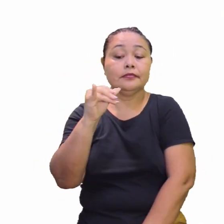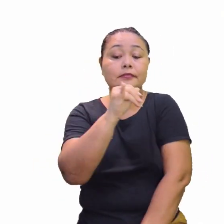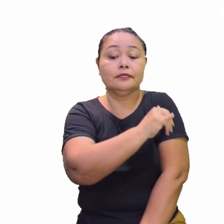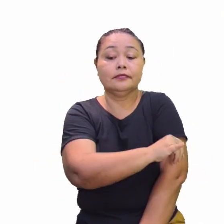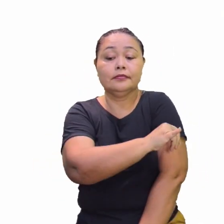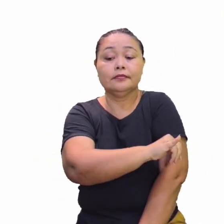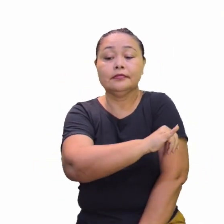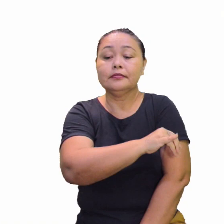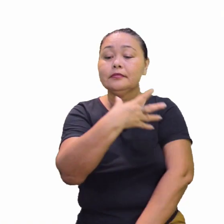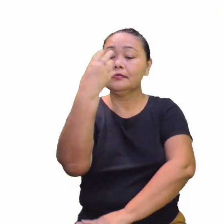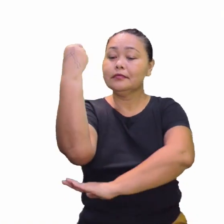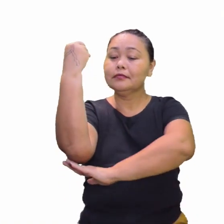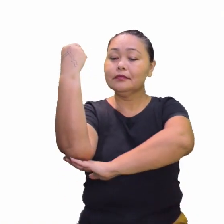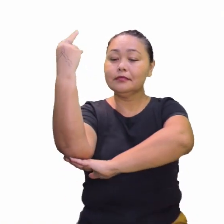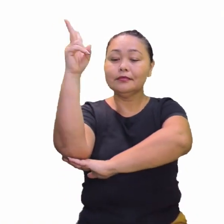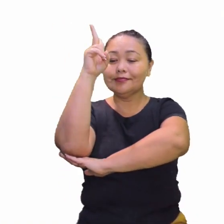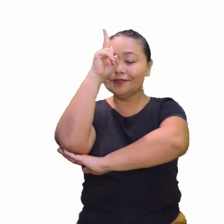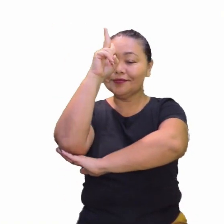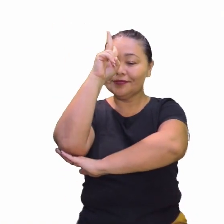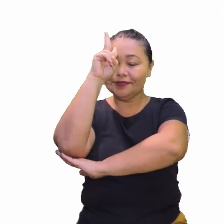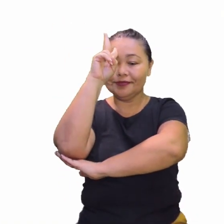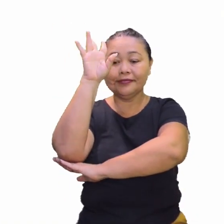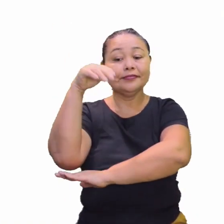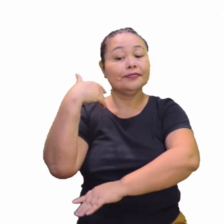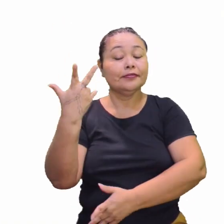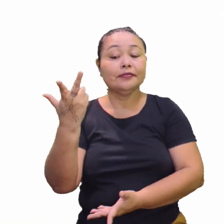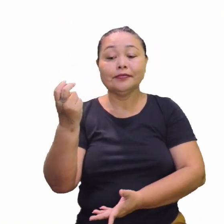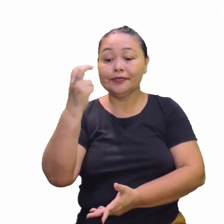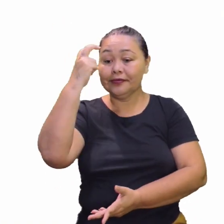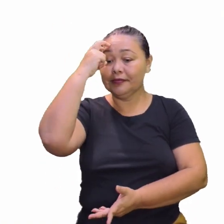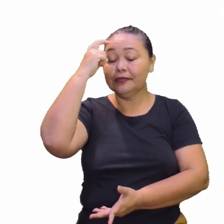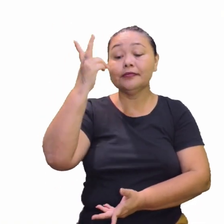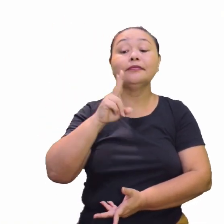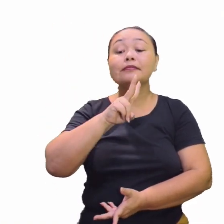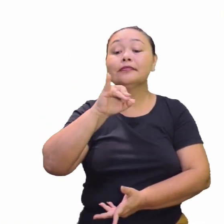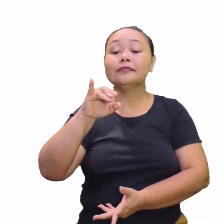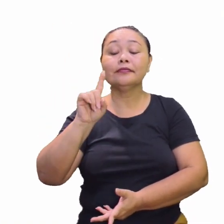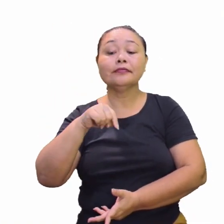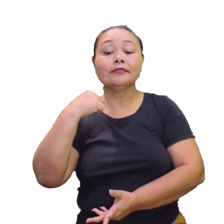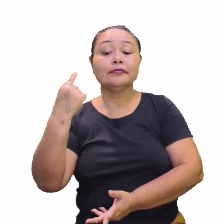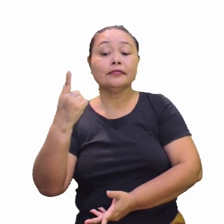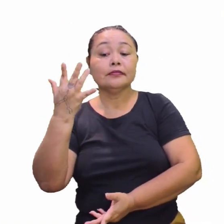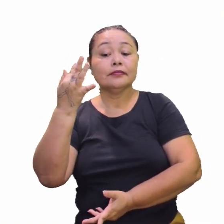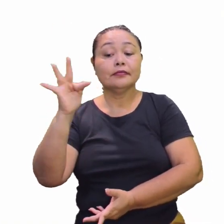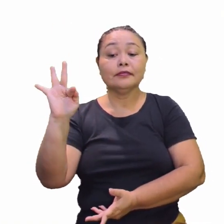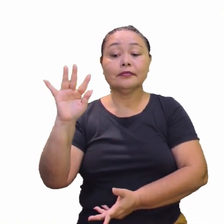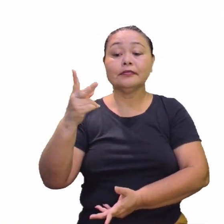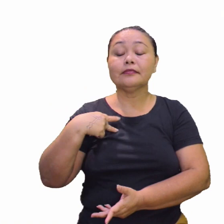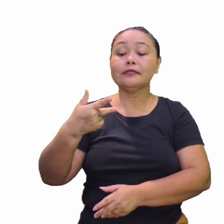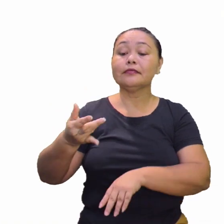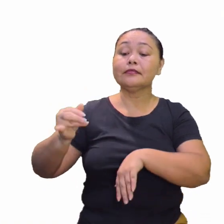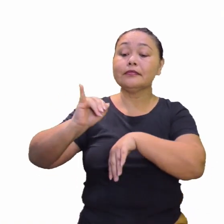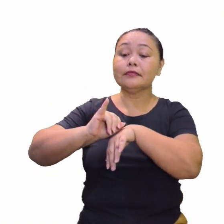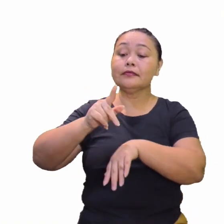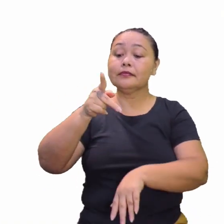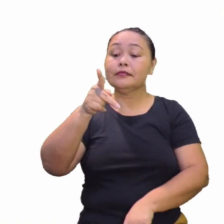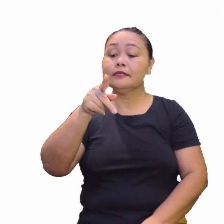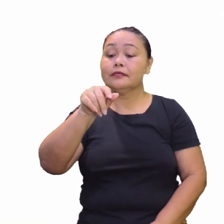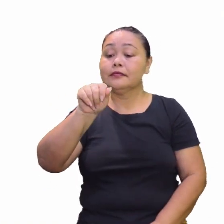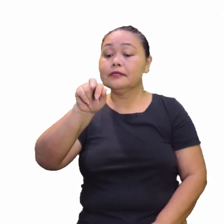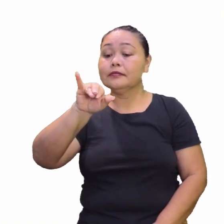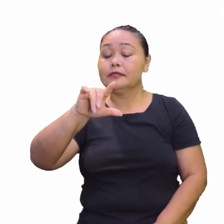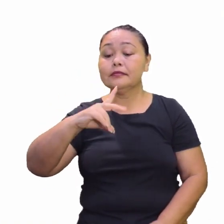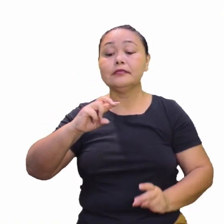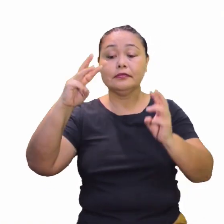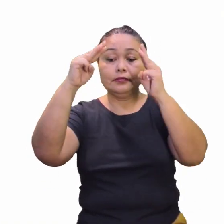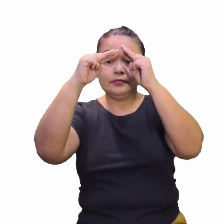de Janeiro, aqueles palácios históricos. Cultural, você vai lá para França, em Paris, vai conhecer